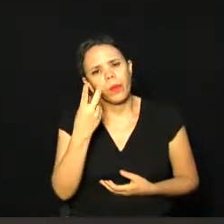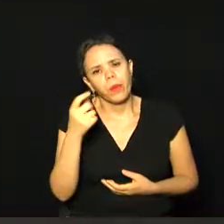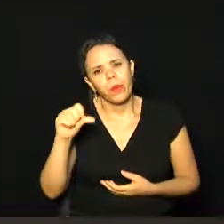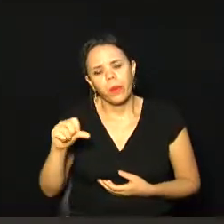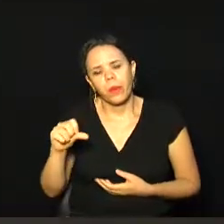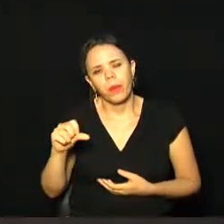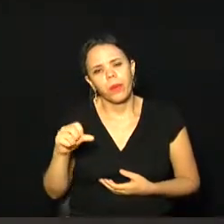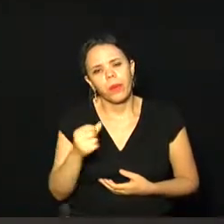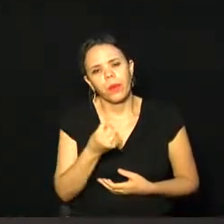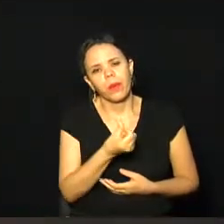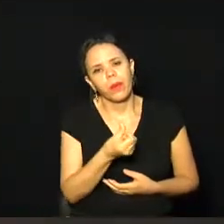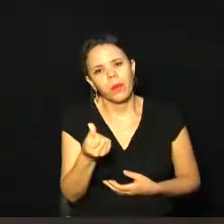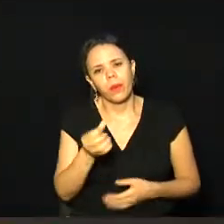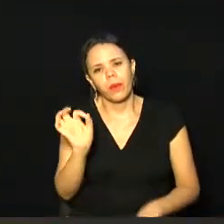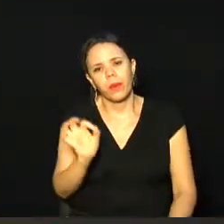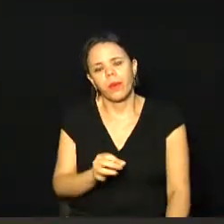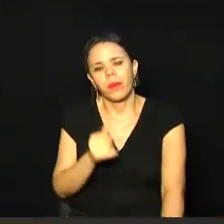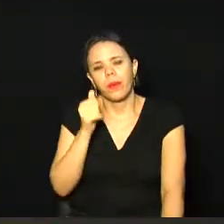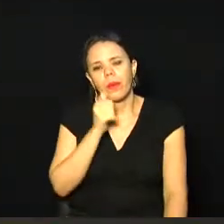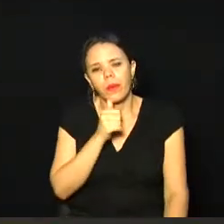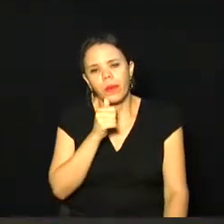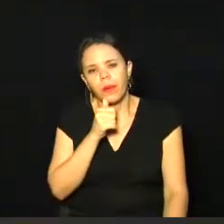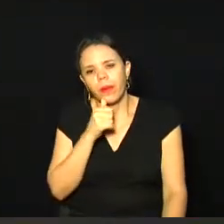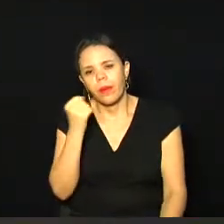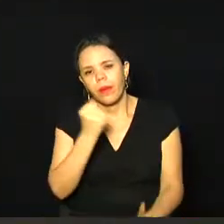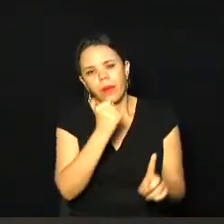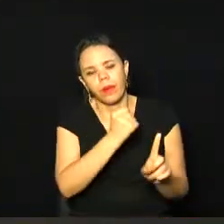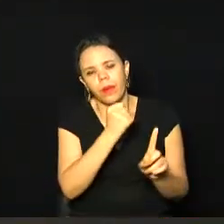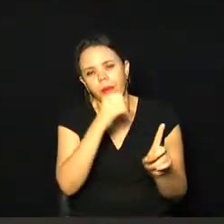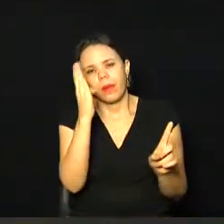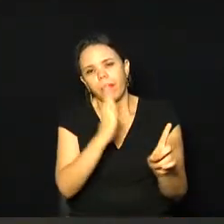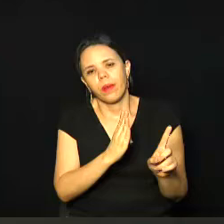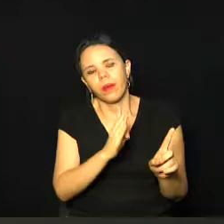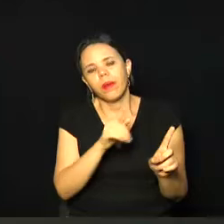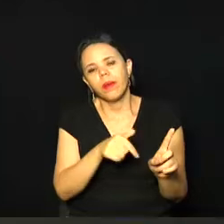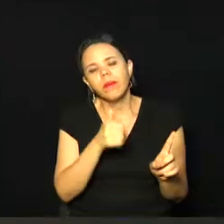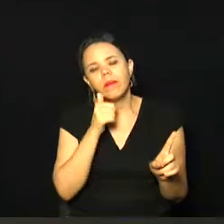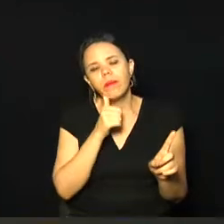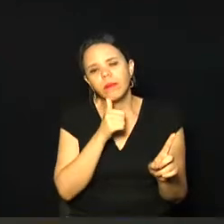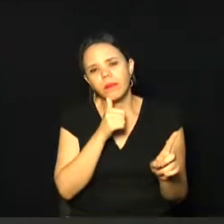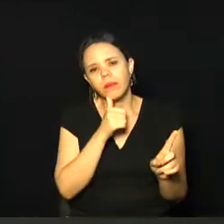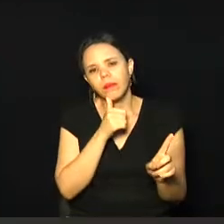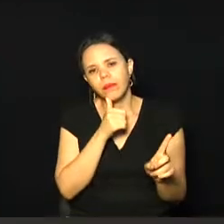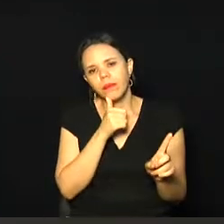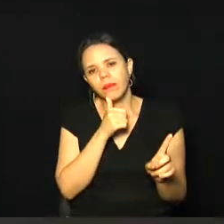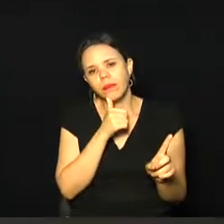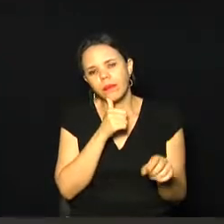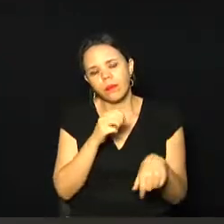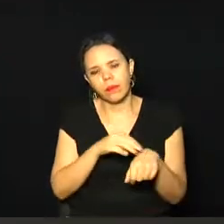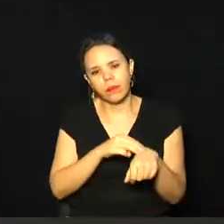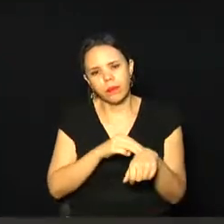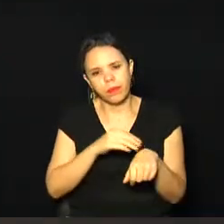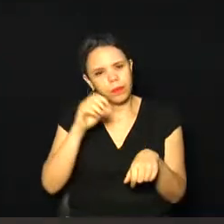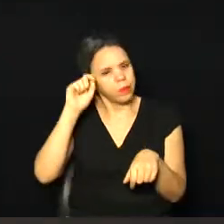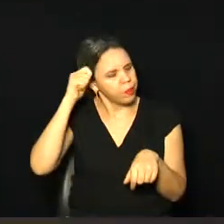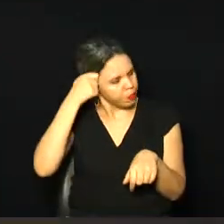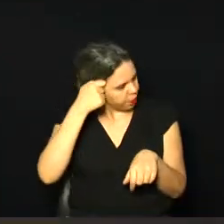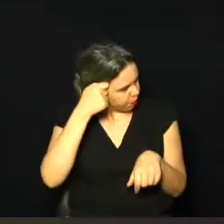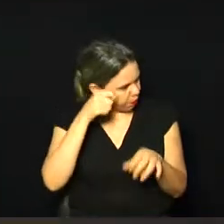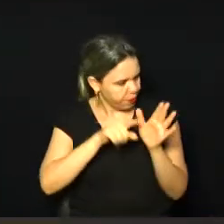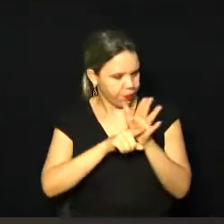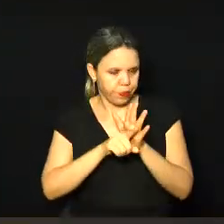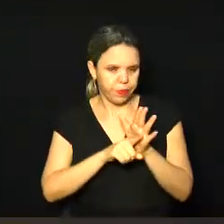2019, 66% das mulheres assassinadas no Brasil foram mulheres pardas e negras, segundo a